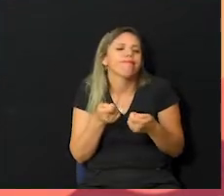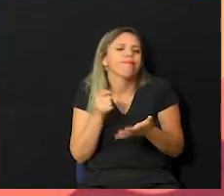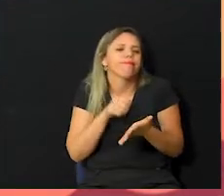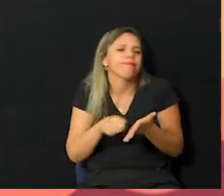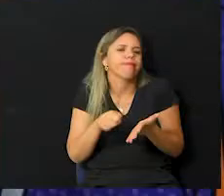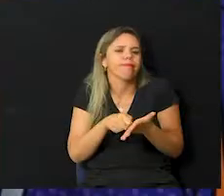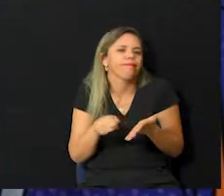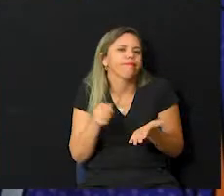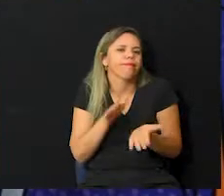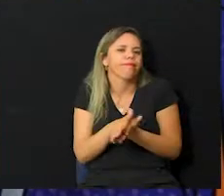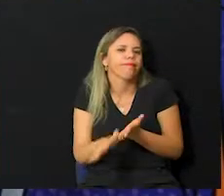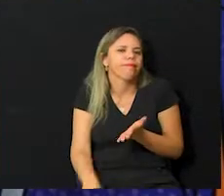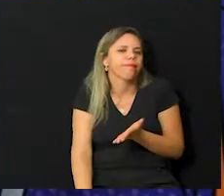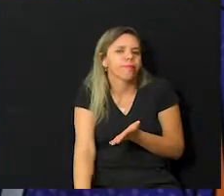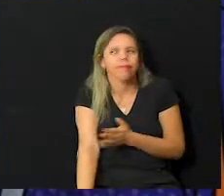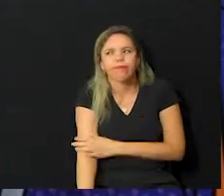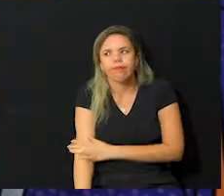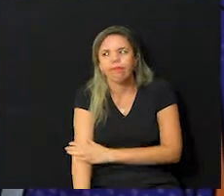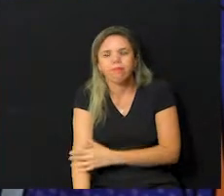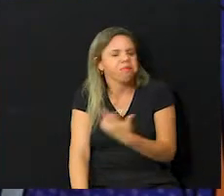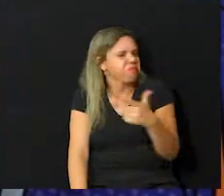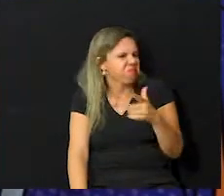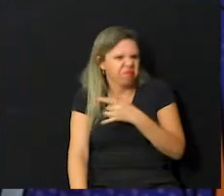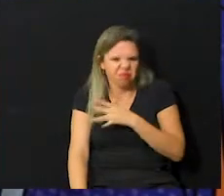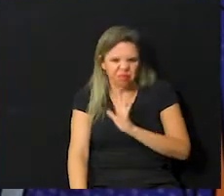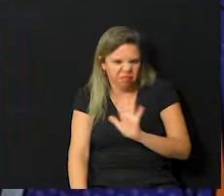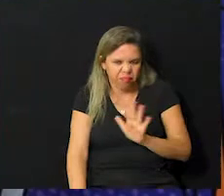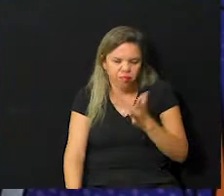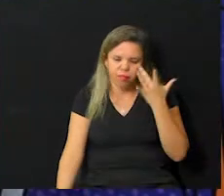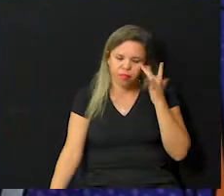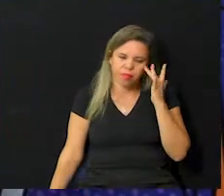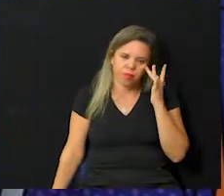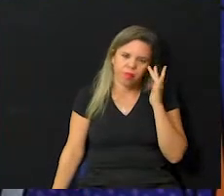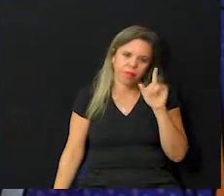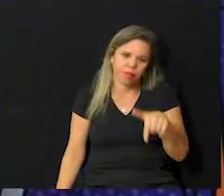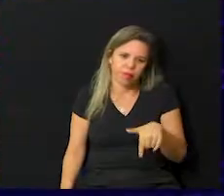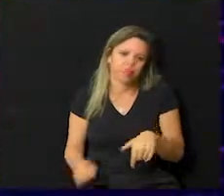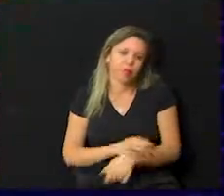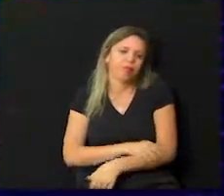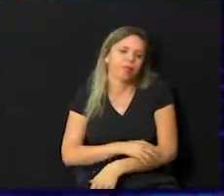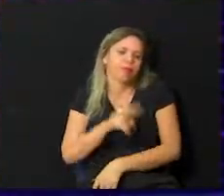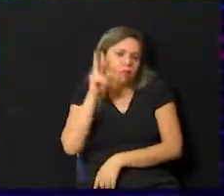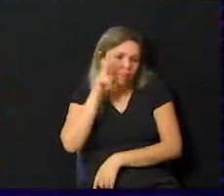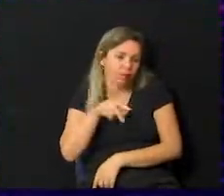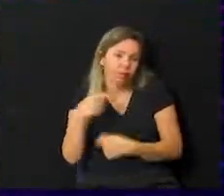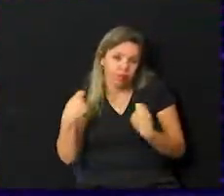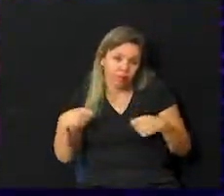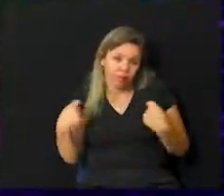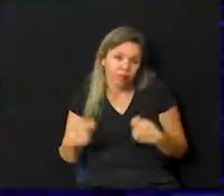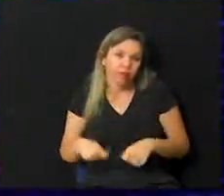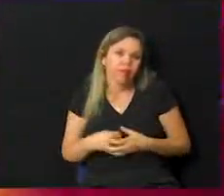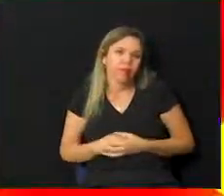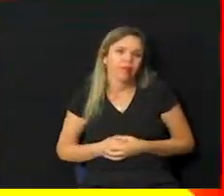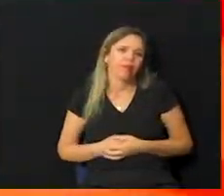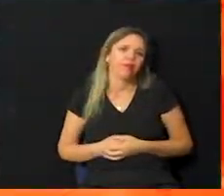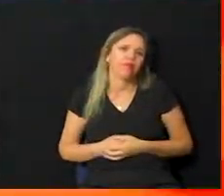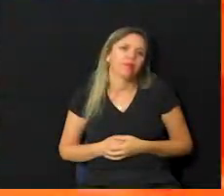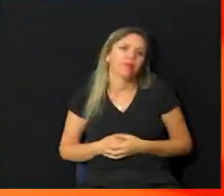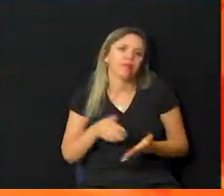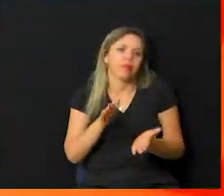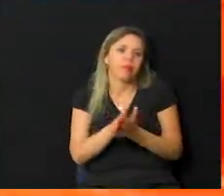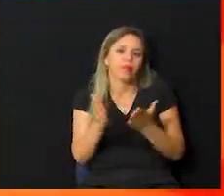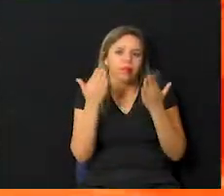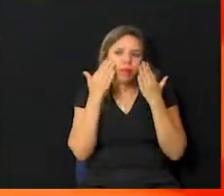editorial? Então, eu não tive medo, porque eu acho que esse tipo de história ela é necessária para